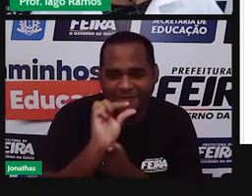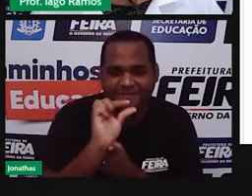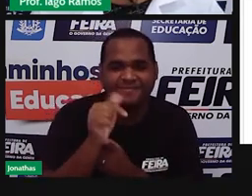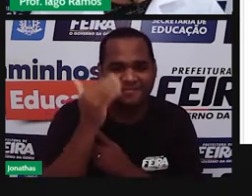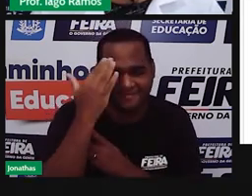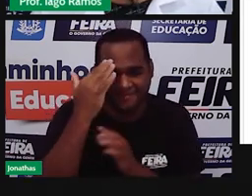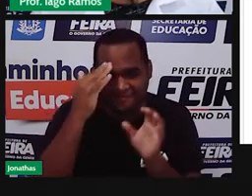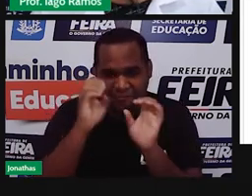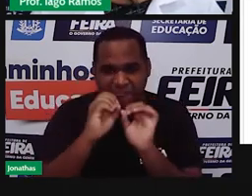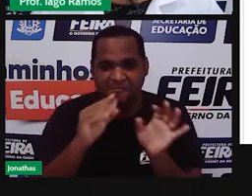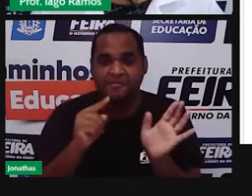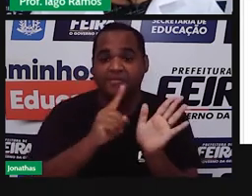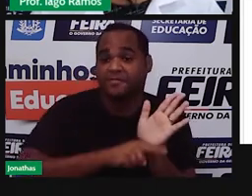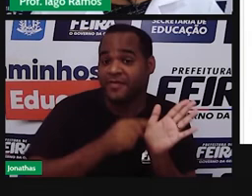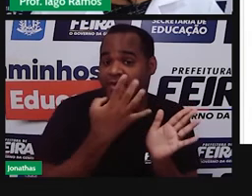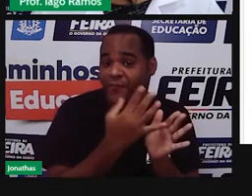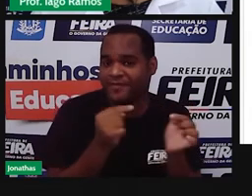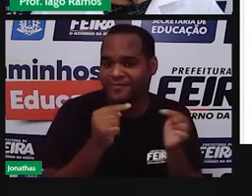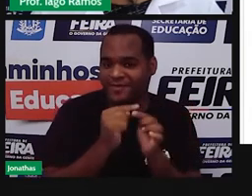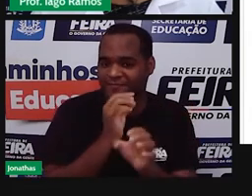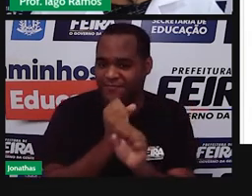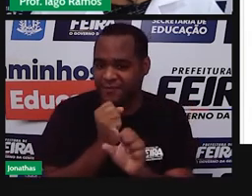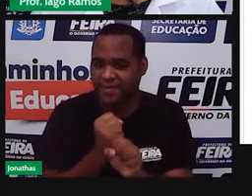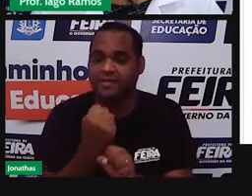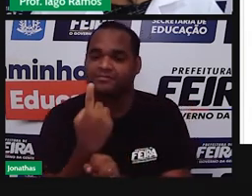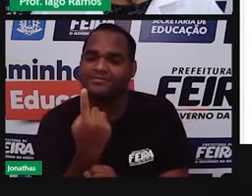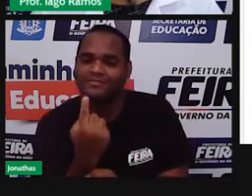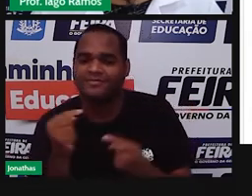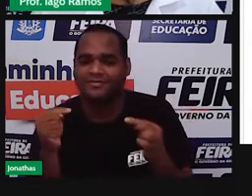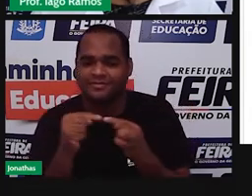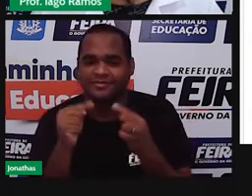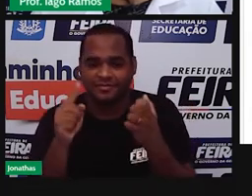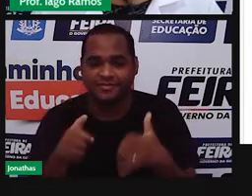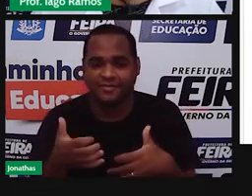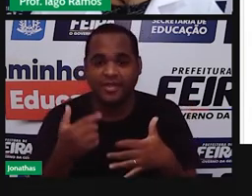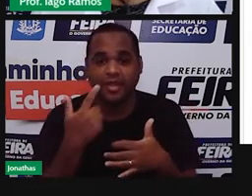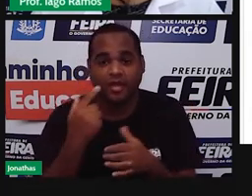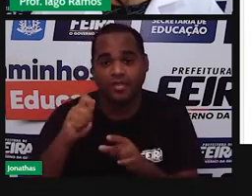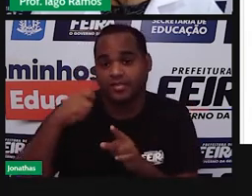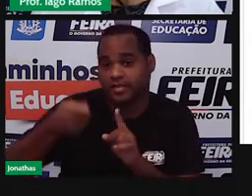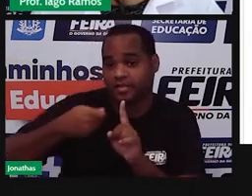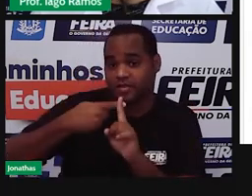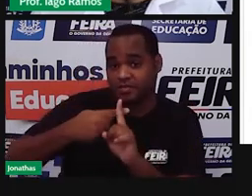4. Só que você soma 1. Esse 1 não tem sinal. Na verdade, tem um sinal de mais